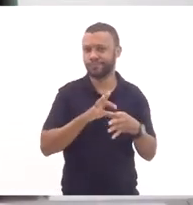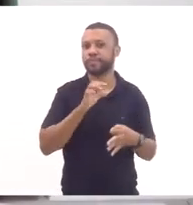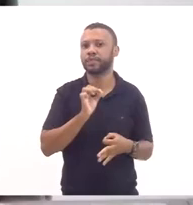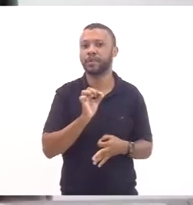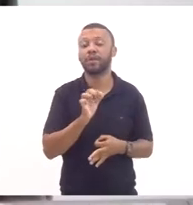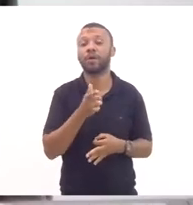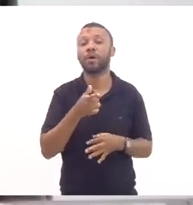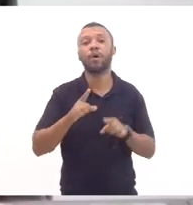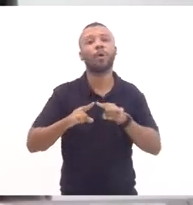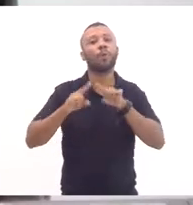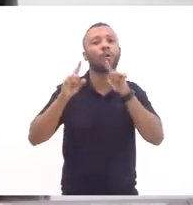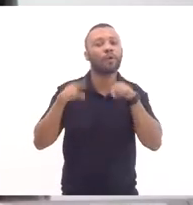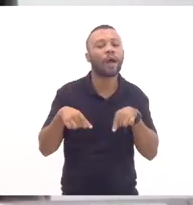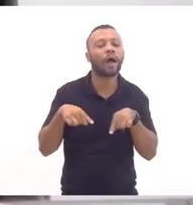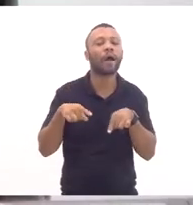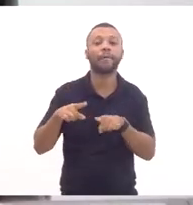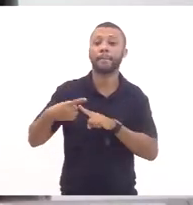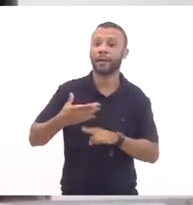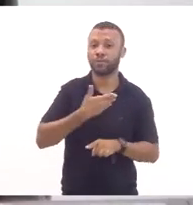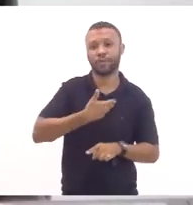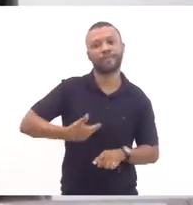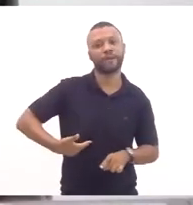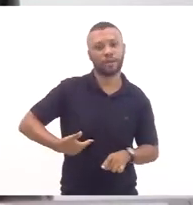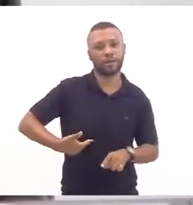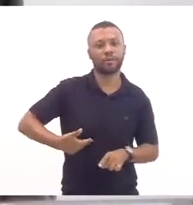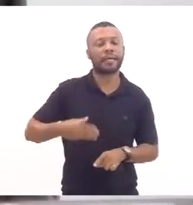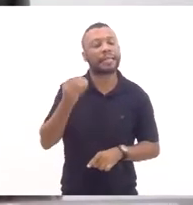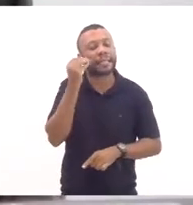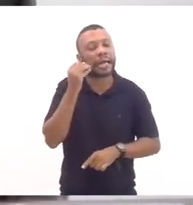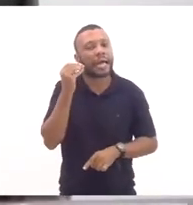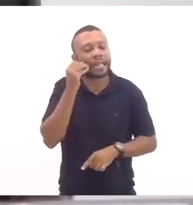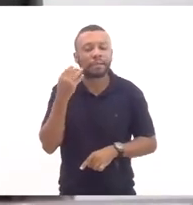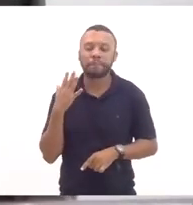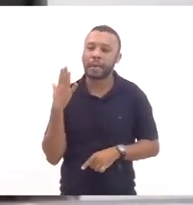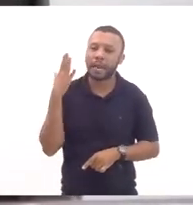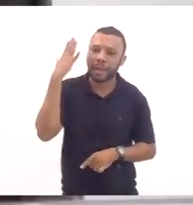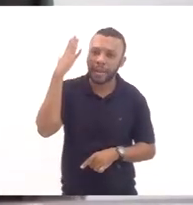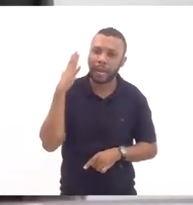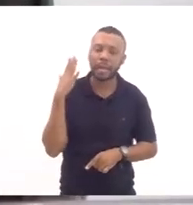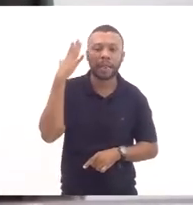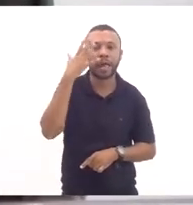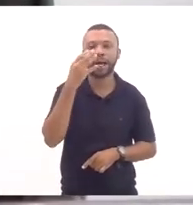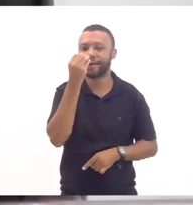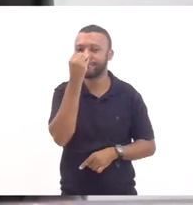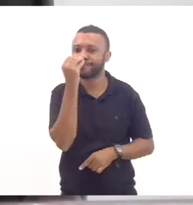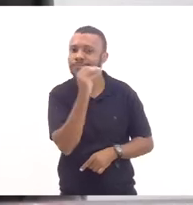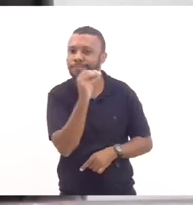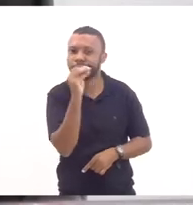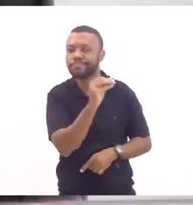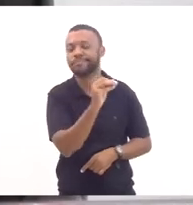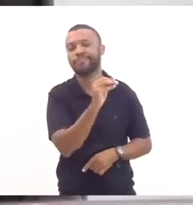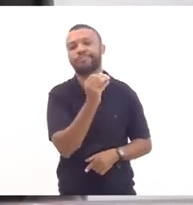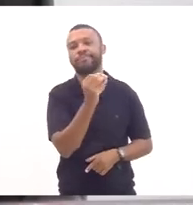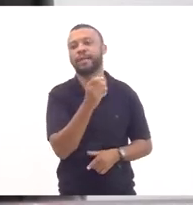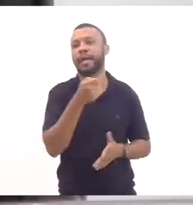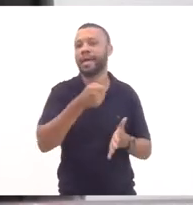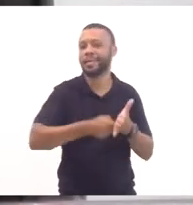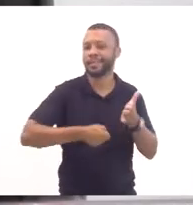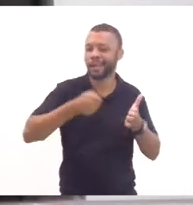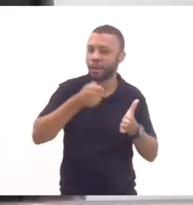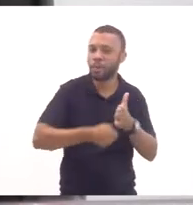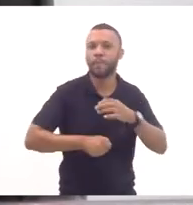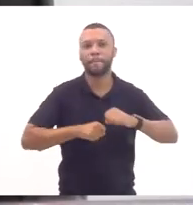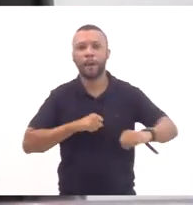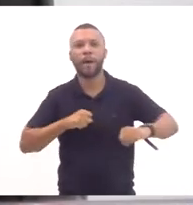os empregadores e o governo tentam por tudo invisibilizar mesmo essa luta